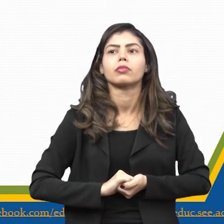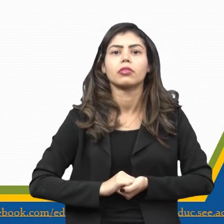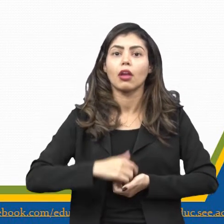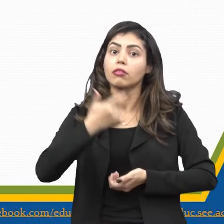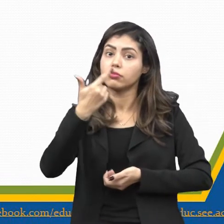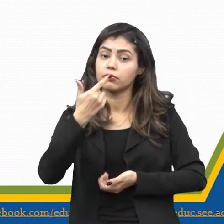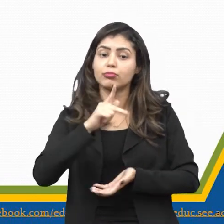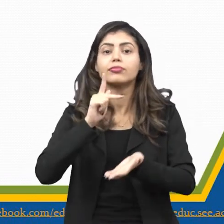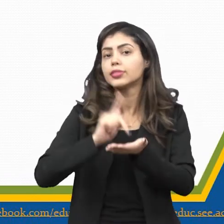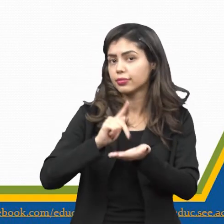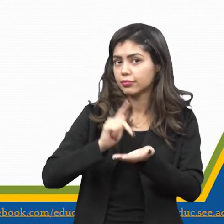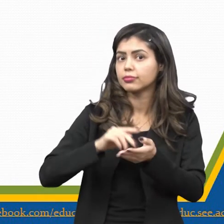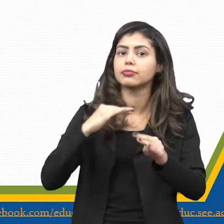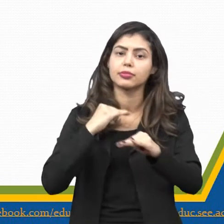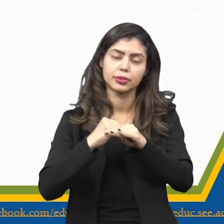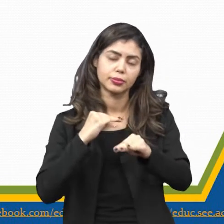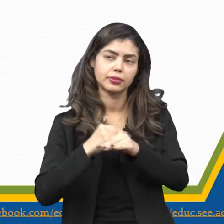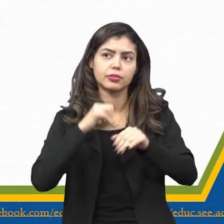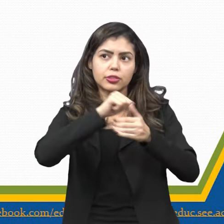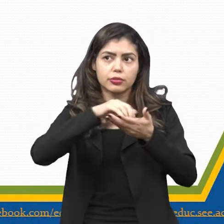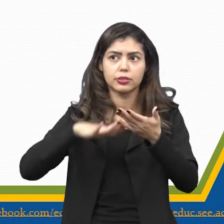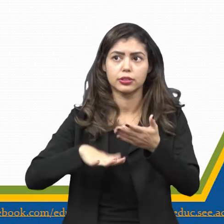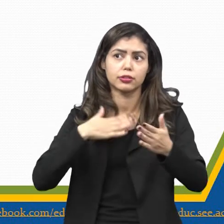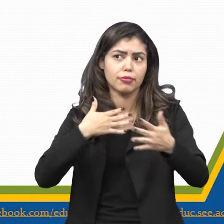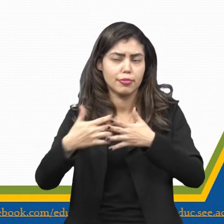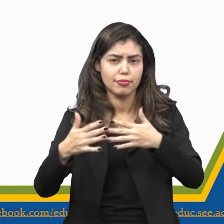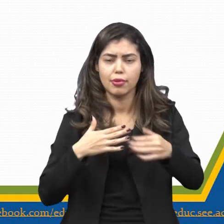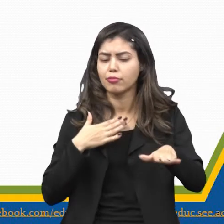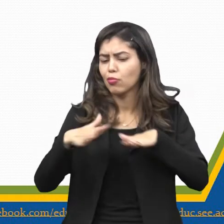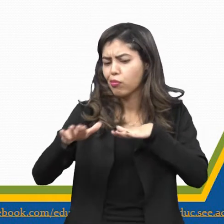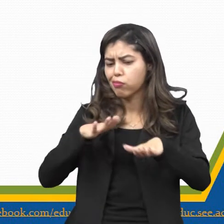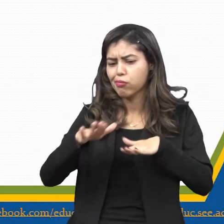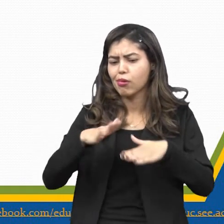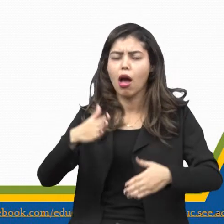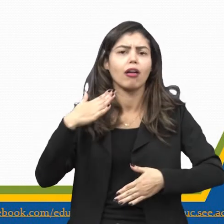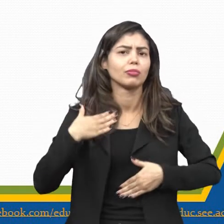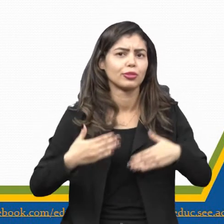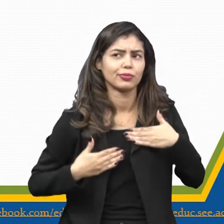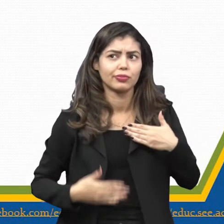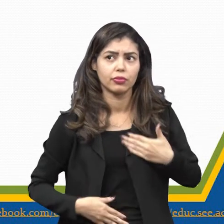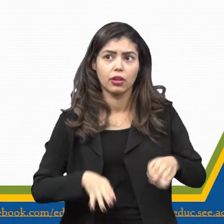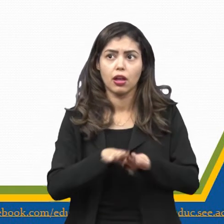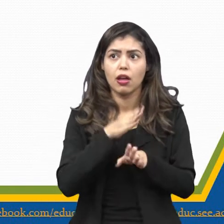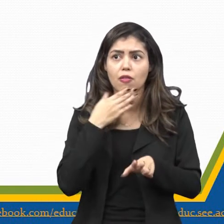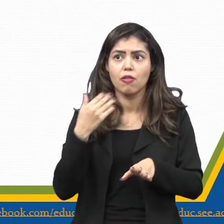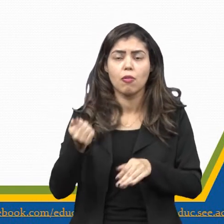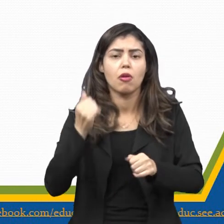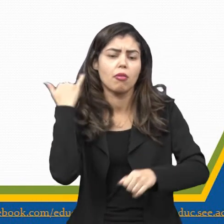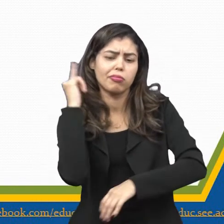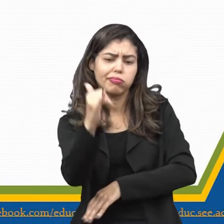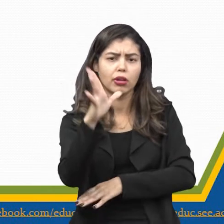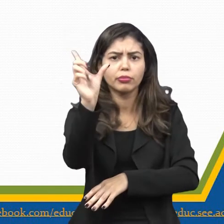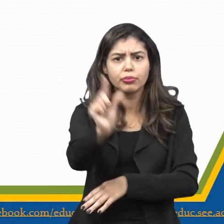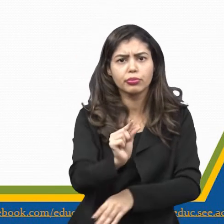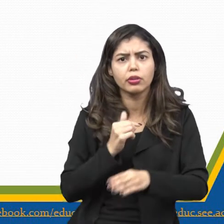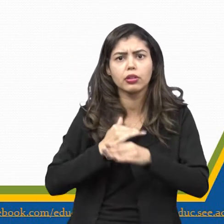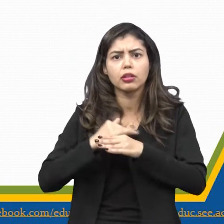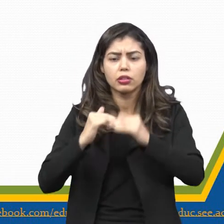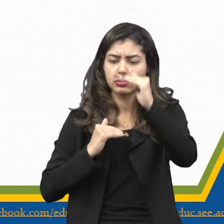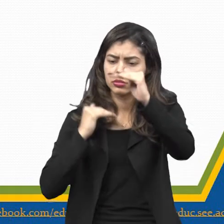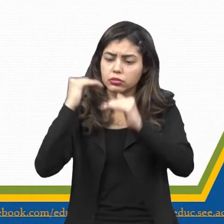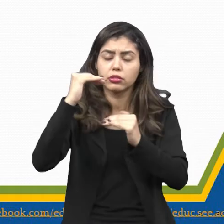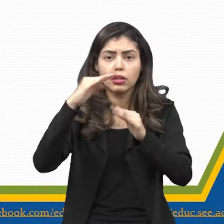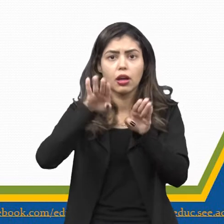segunda também é verdadeira, porque atividade física é qualquer tipo de movimento corporal que resulta no gasto de energia acima